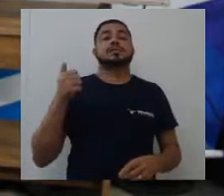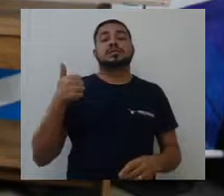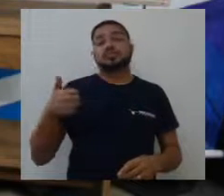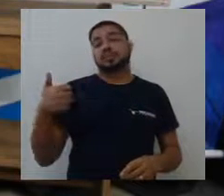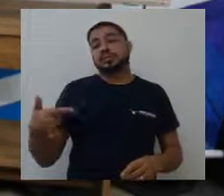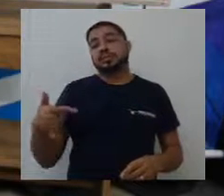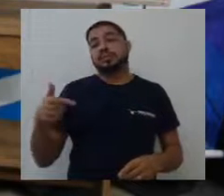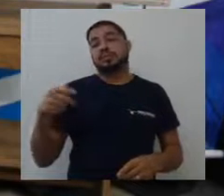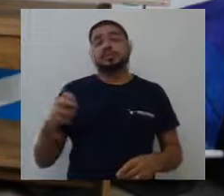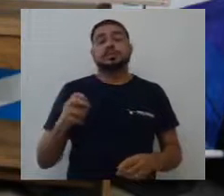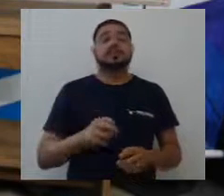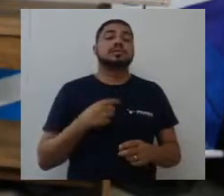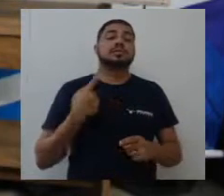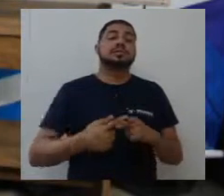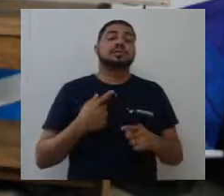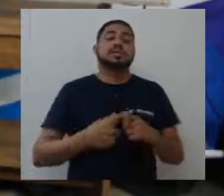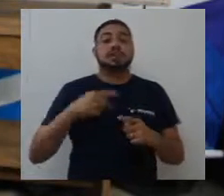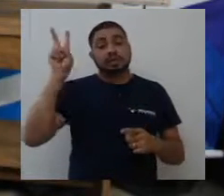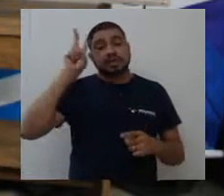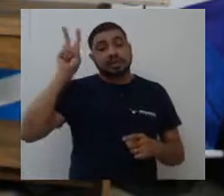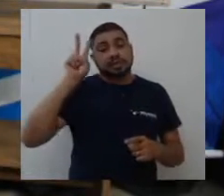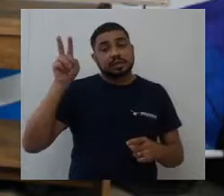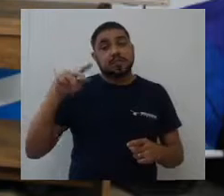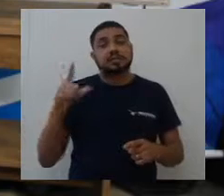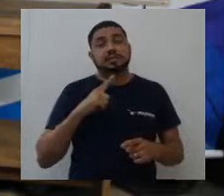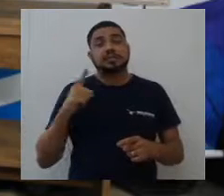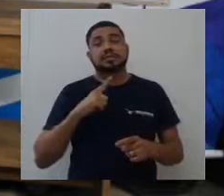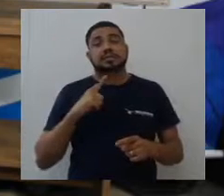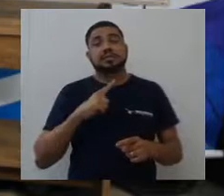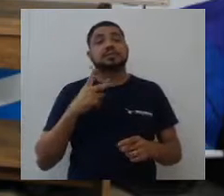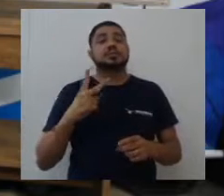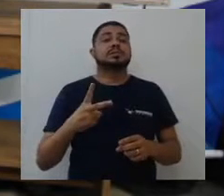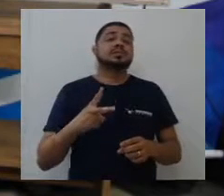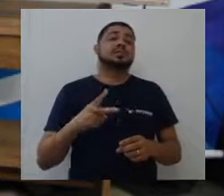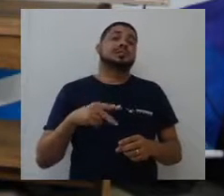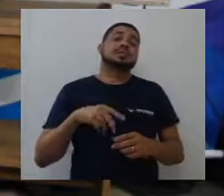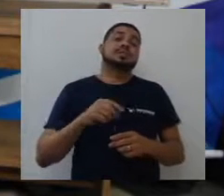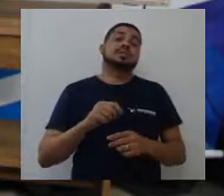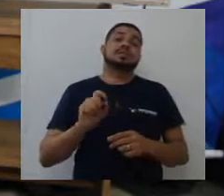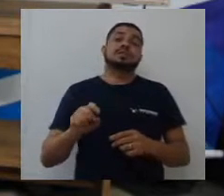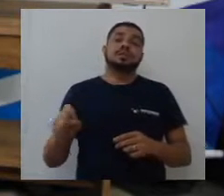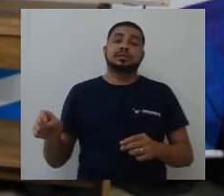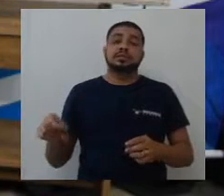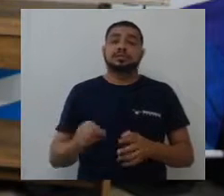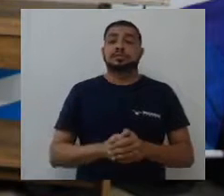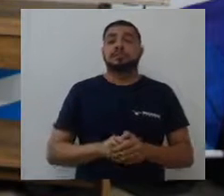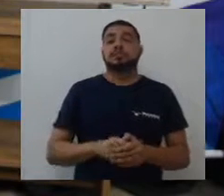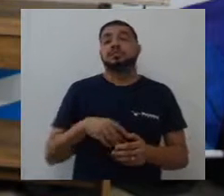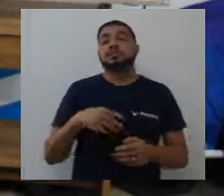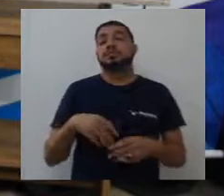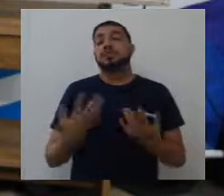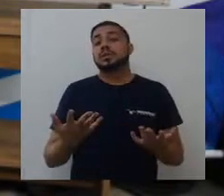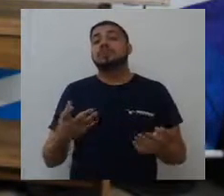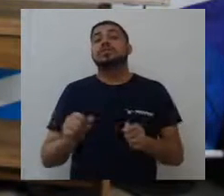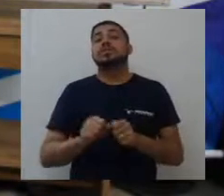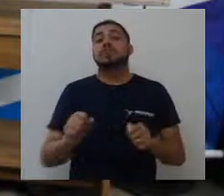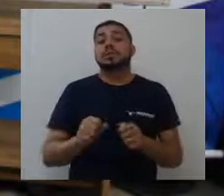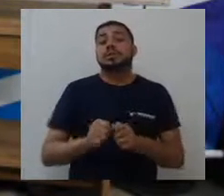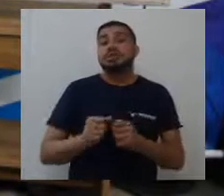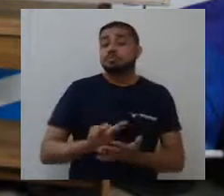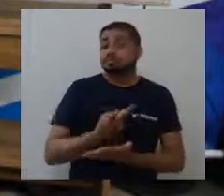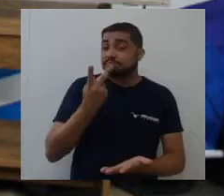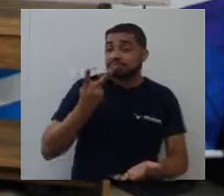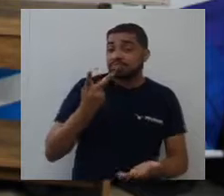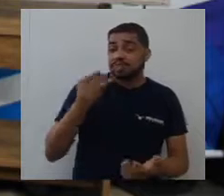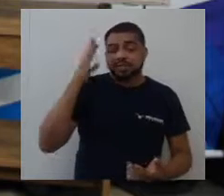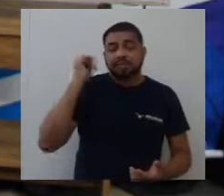1,125, beleza? Porque lembra que para a gente vale 2 dígitos depois da casa decimal? Quando acontecer isso aqui, a gente já sabe